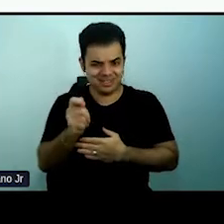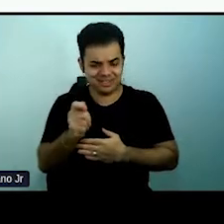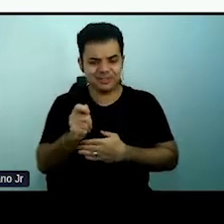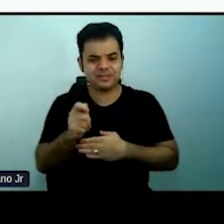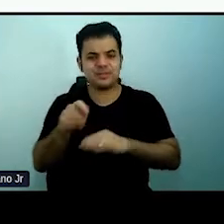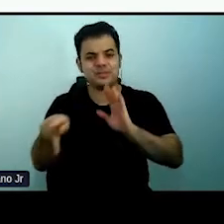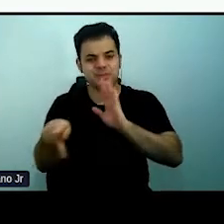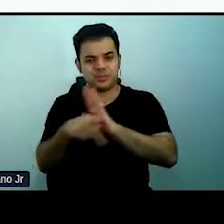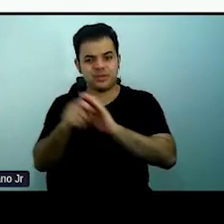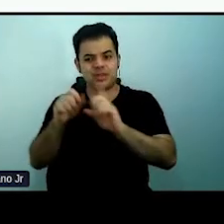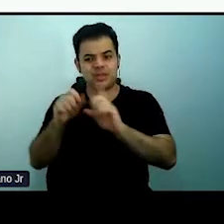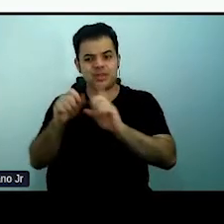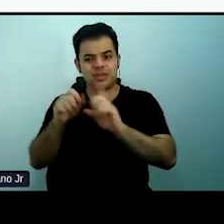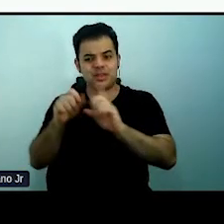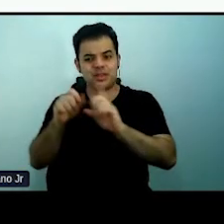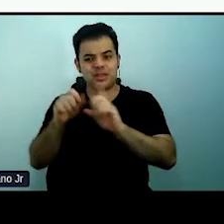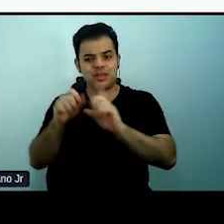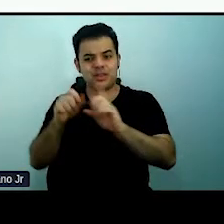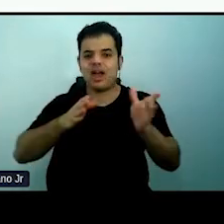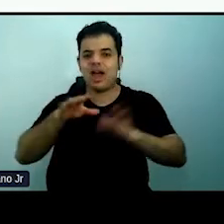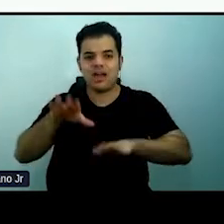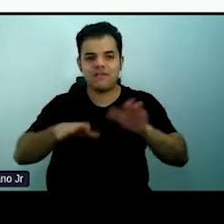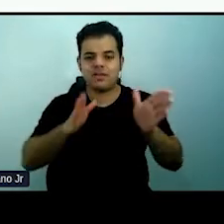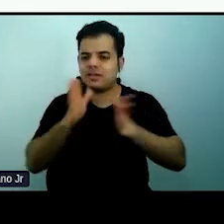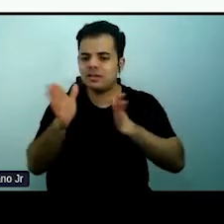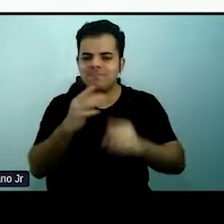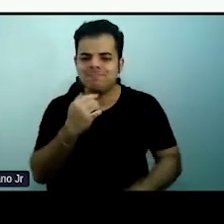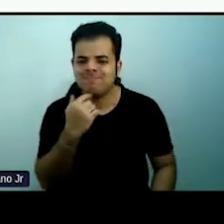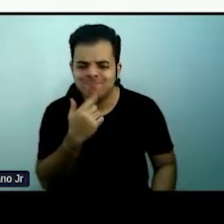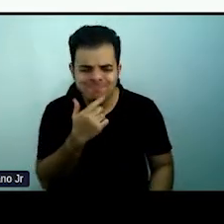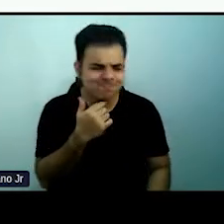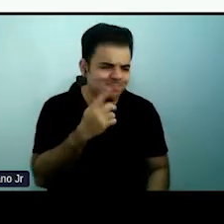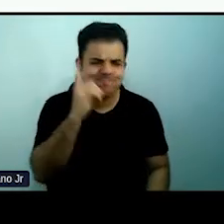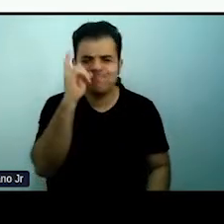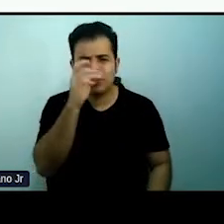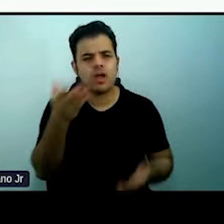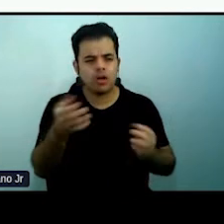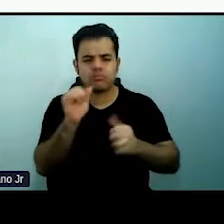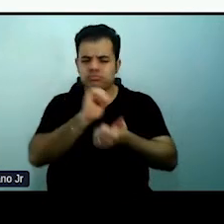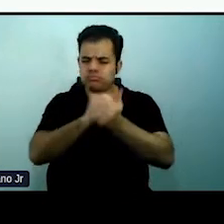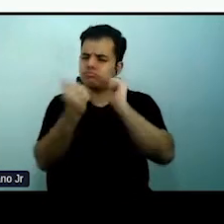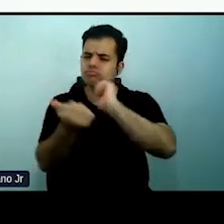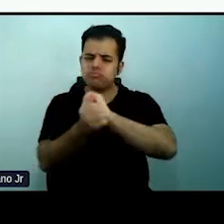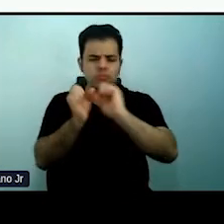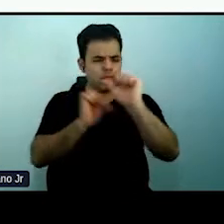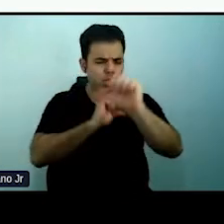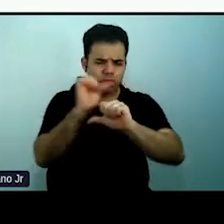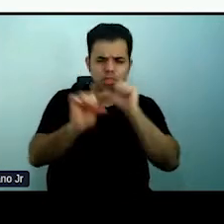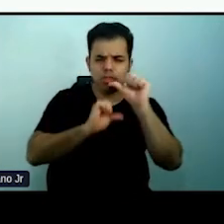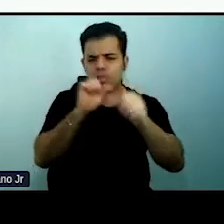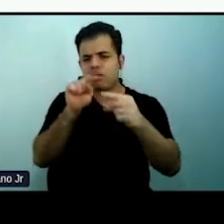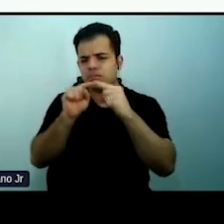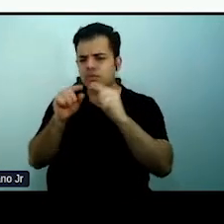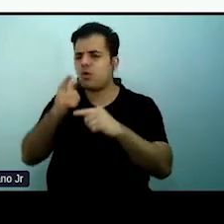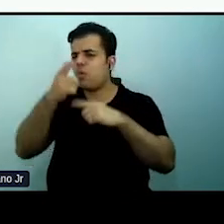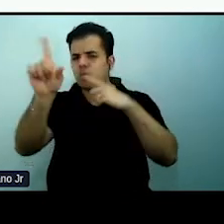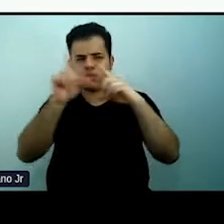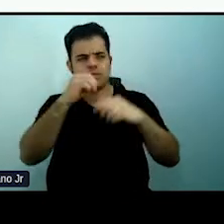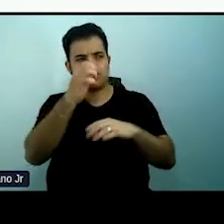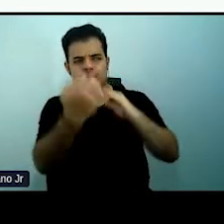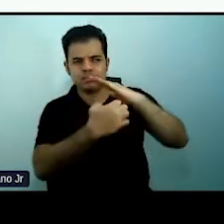Experian, a plataforma não é tão acessível como a gente gostaria. Eles estão mexendo, eles estão trabalhando para trocar fornecedor e tudo